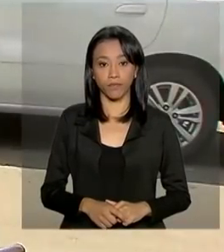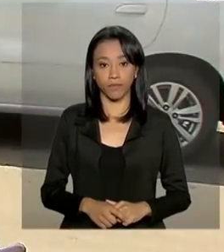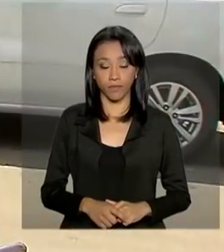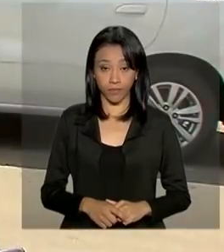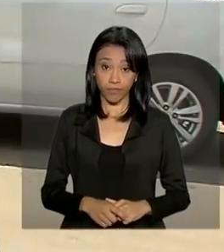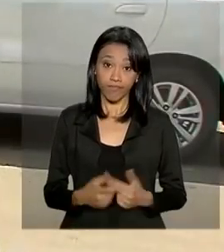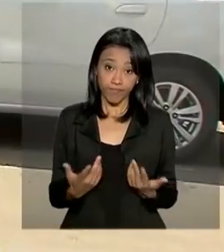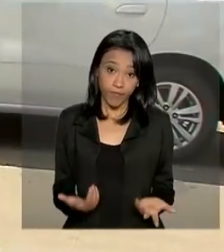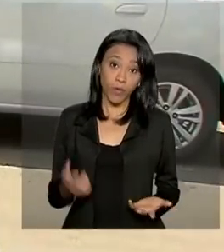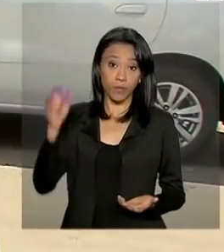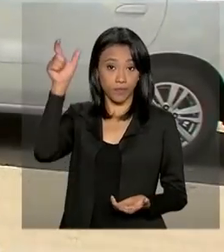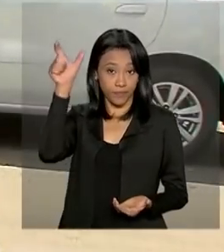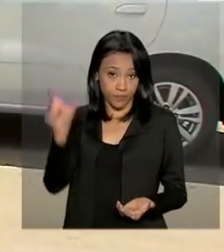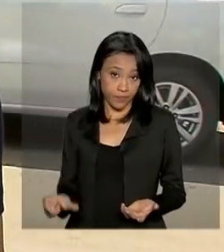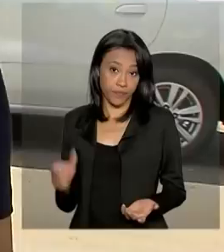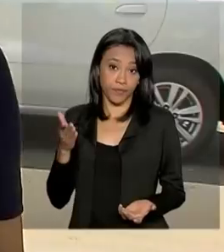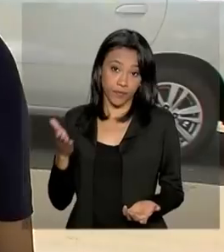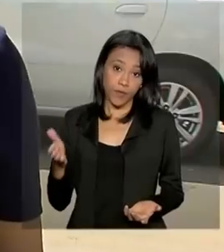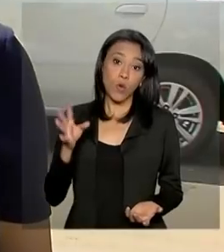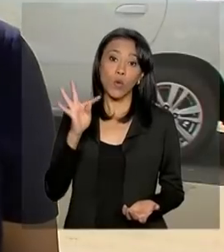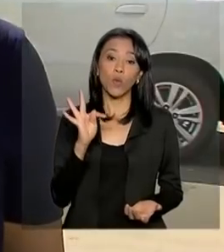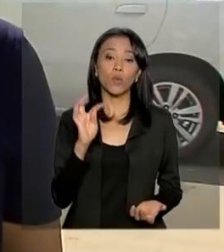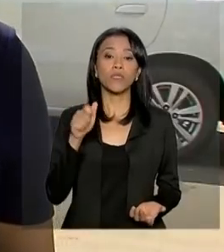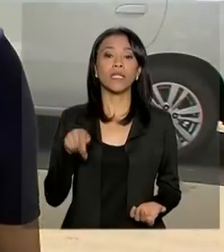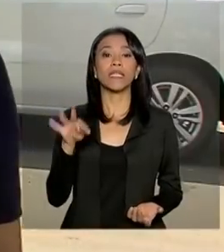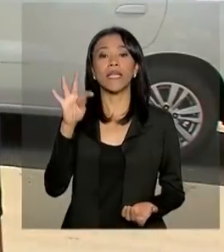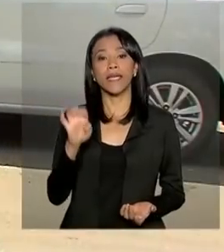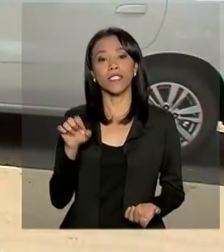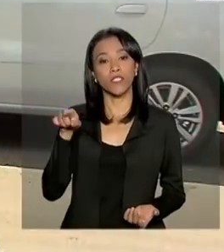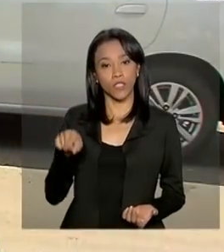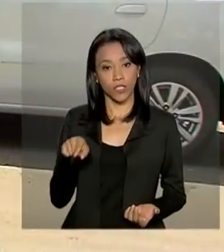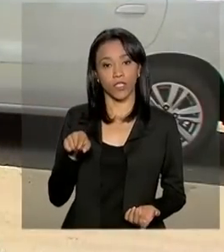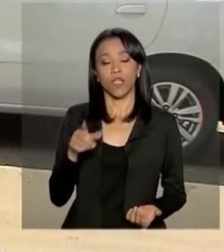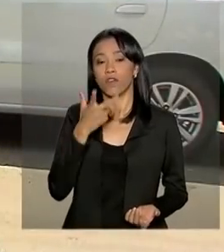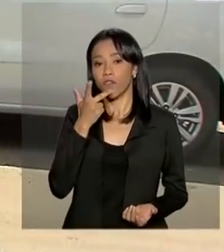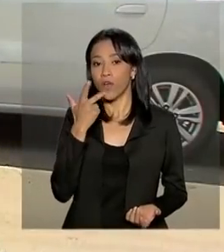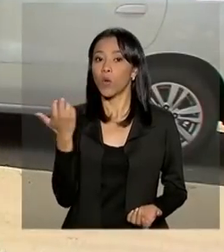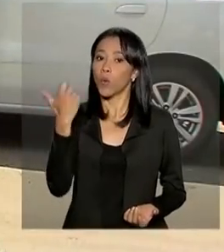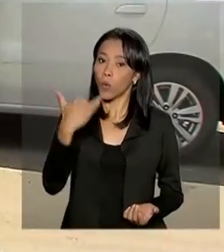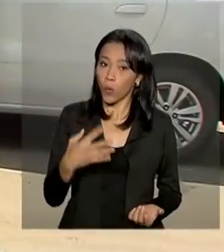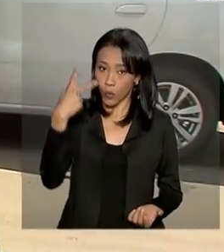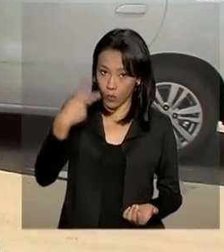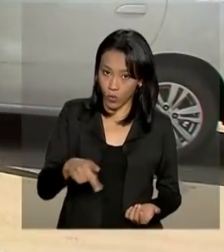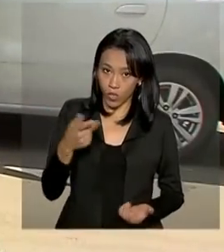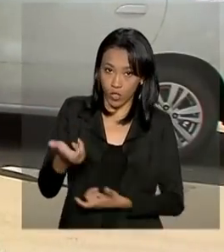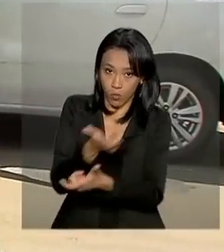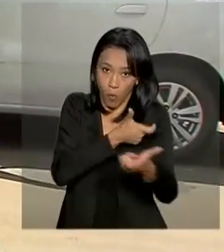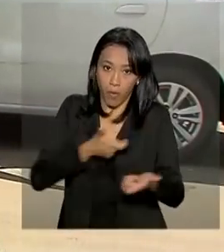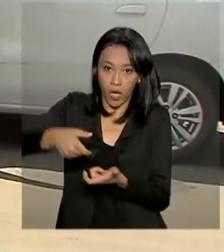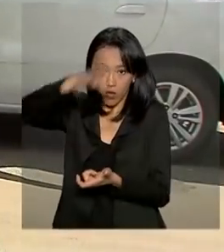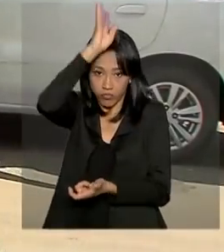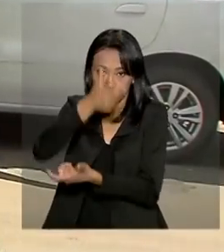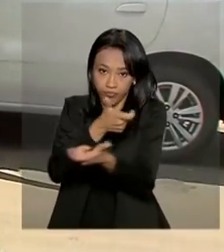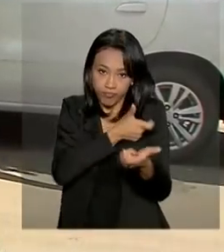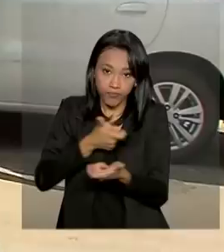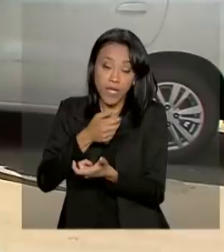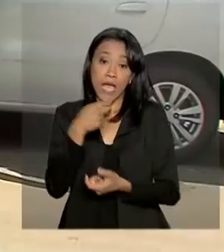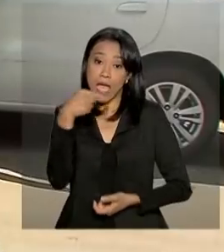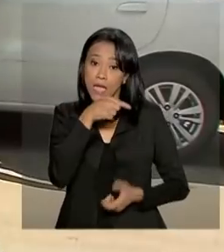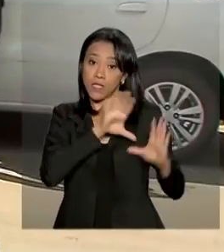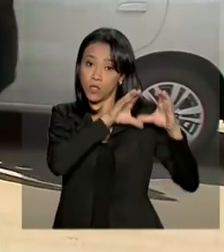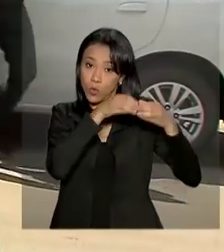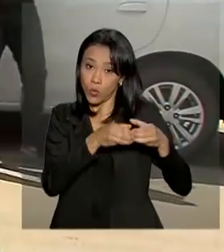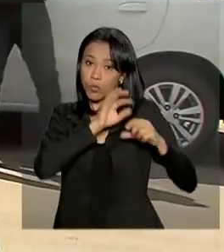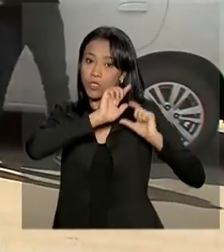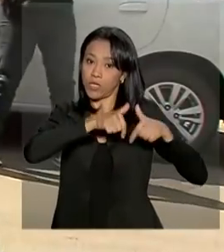Bom, o tenente Pedro Ayhara, porta-voz do Corpo de Bombeiros, também já havia dito que essa equipe de israelenses vai atuar mais